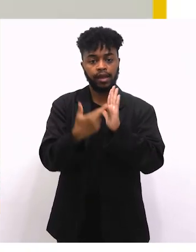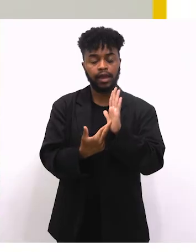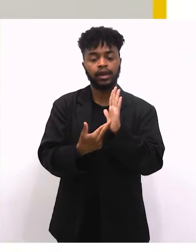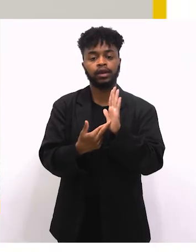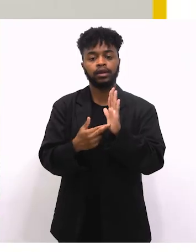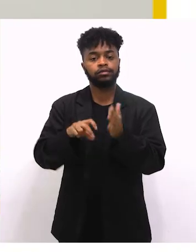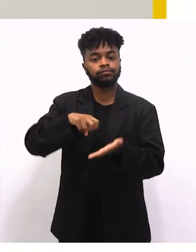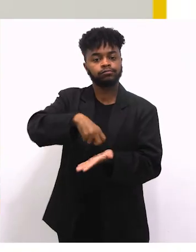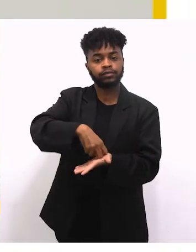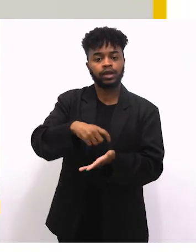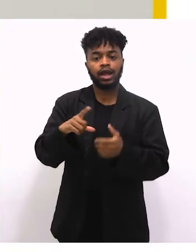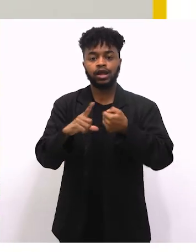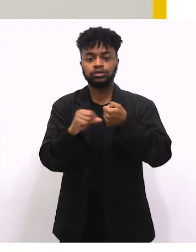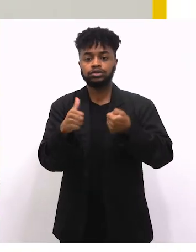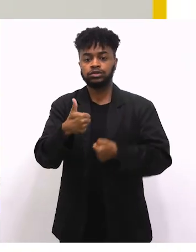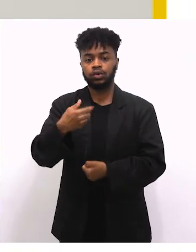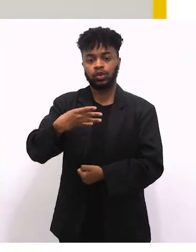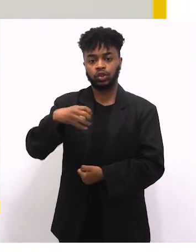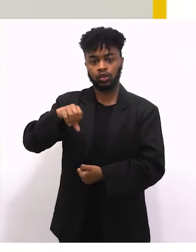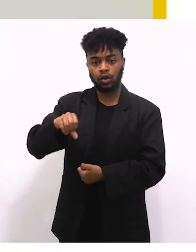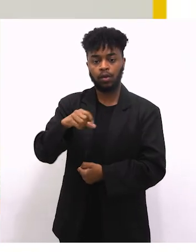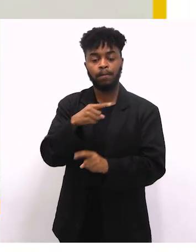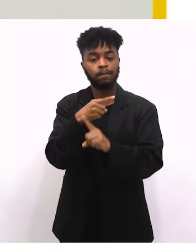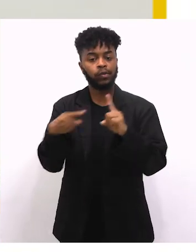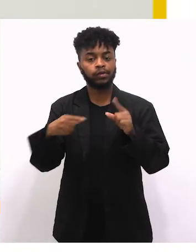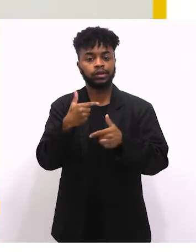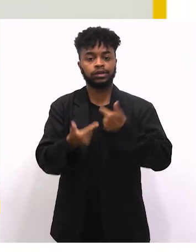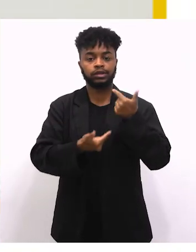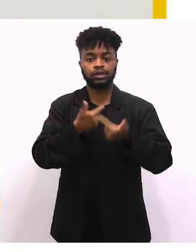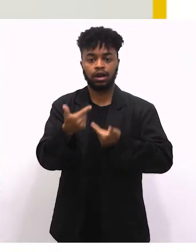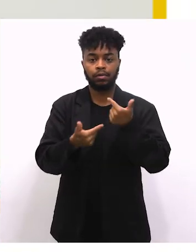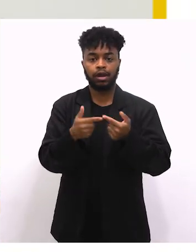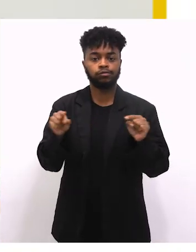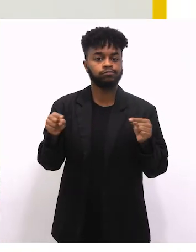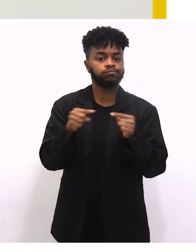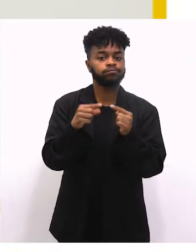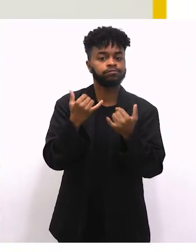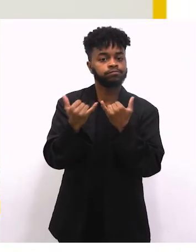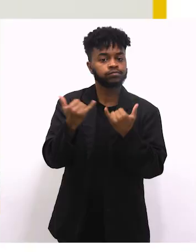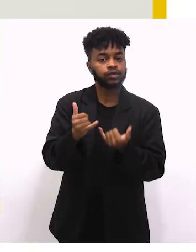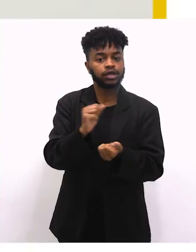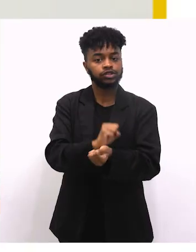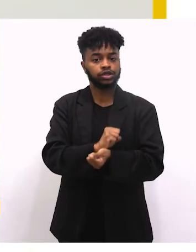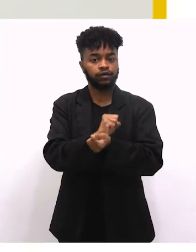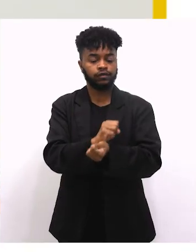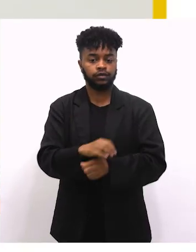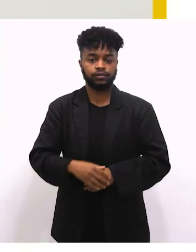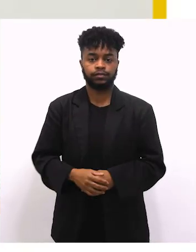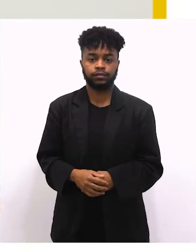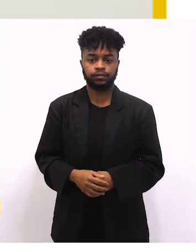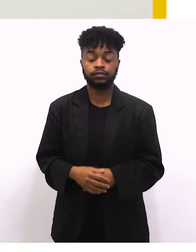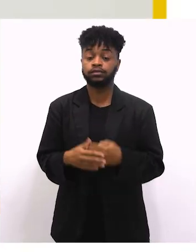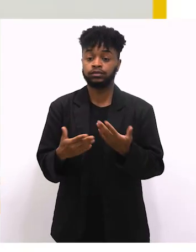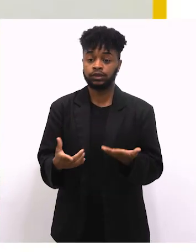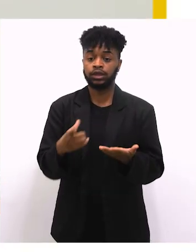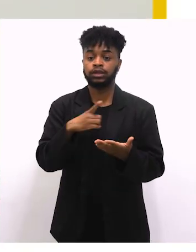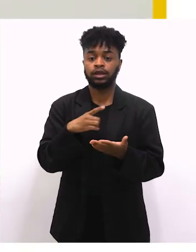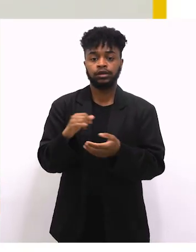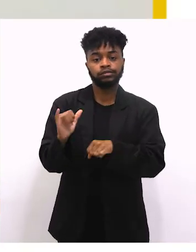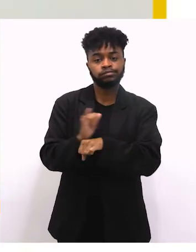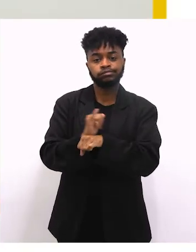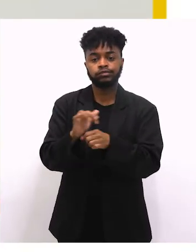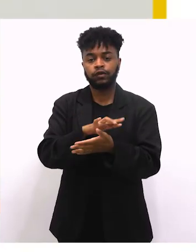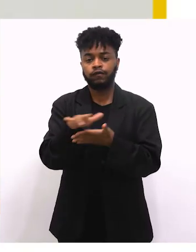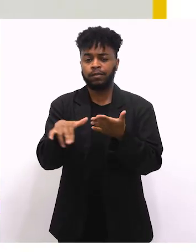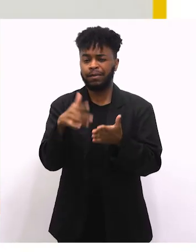artigo 149, a proibição do trabalho análogo à escravidão. Nós temos essas